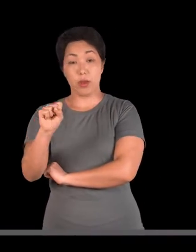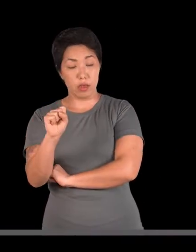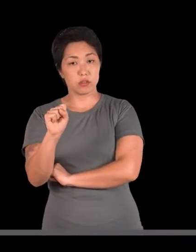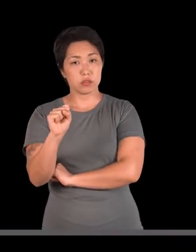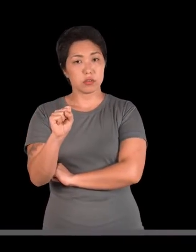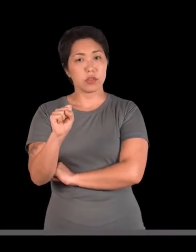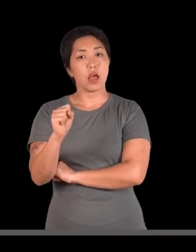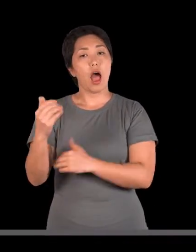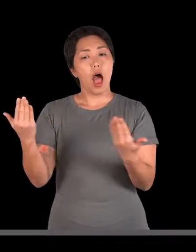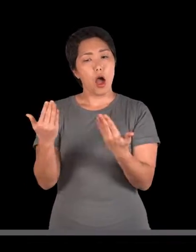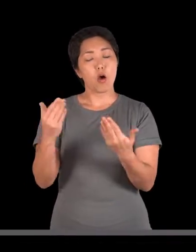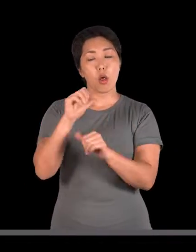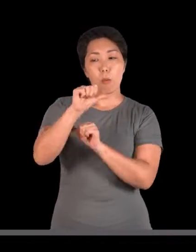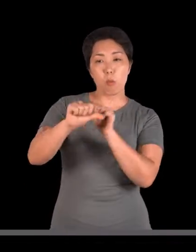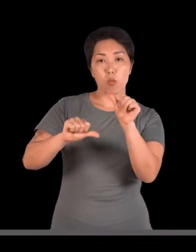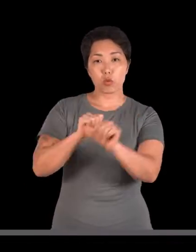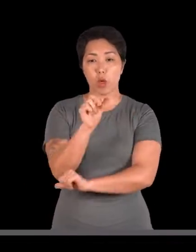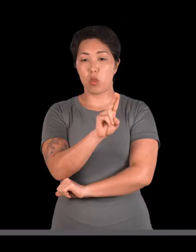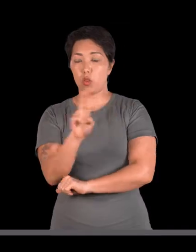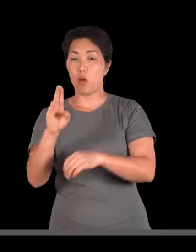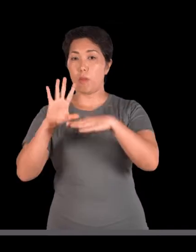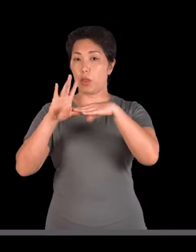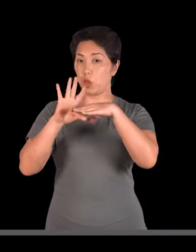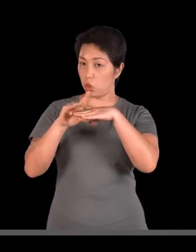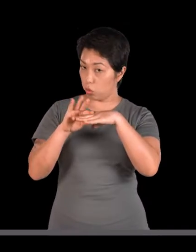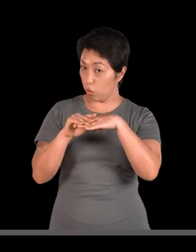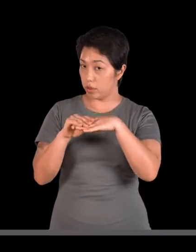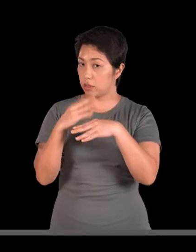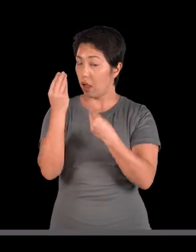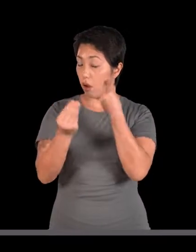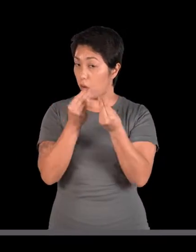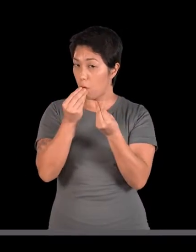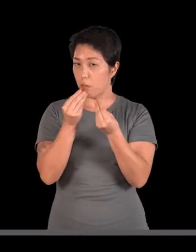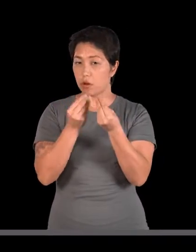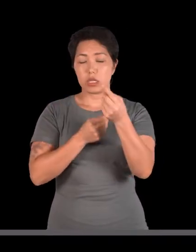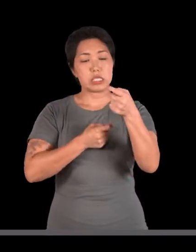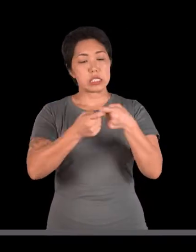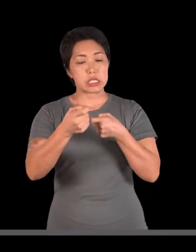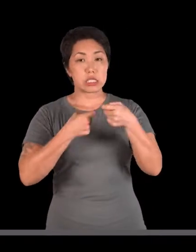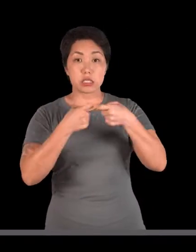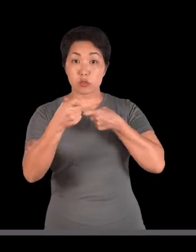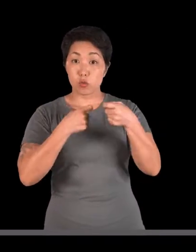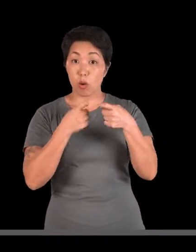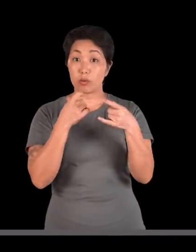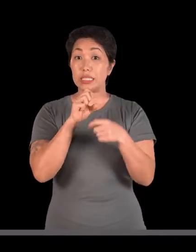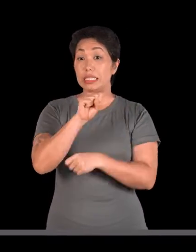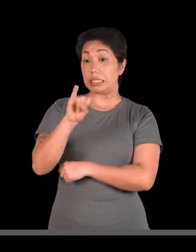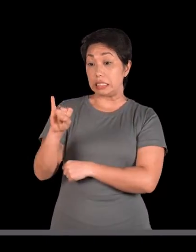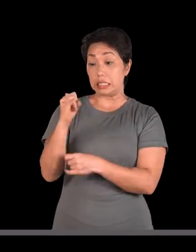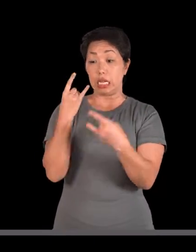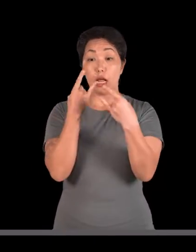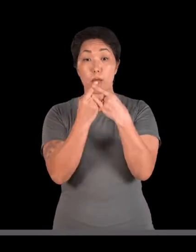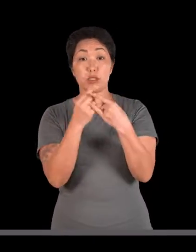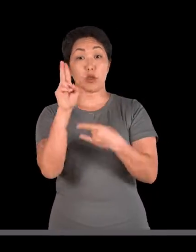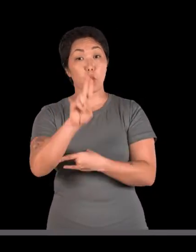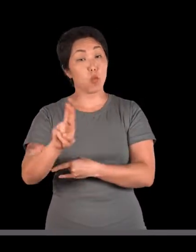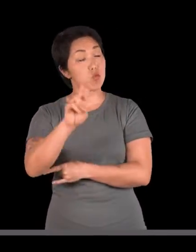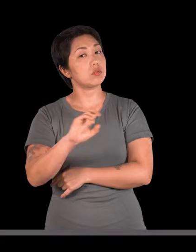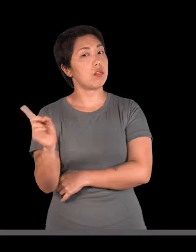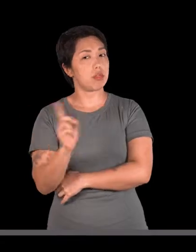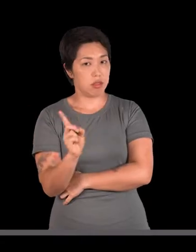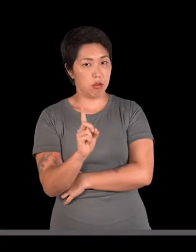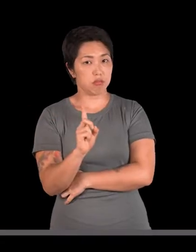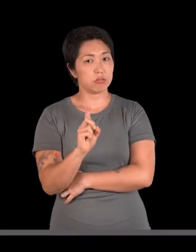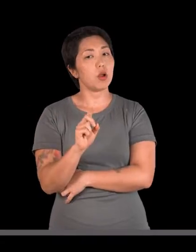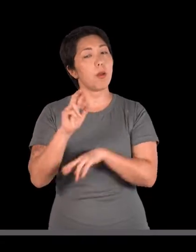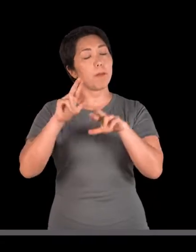passassem a chamar esse grupo de doenças essas que são transmitidas através da relação sexual sem